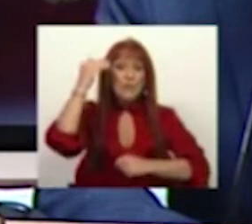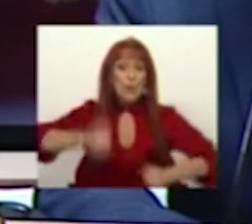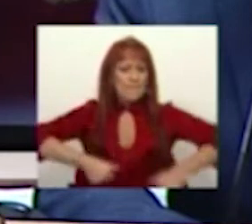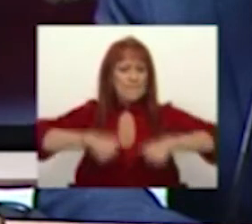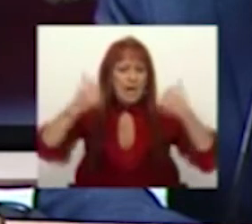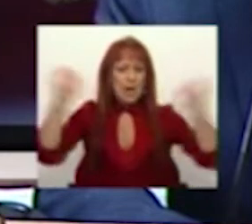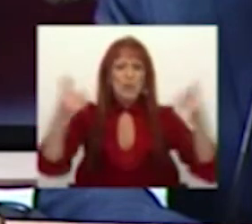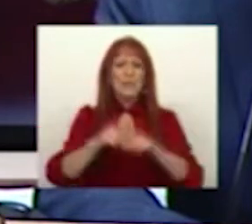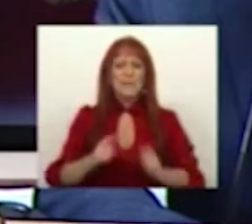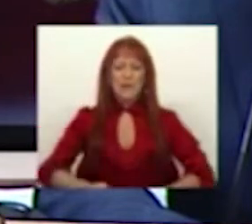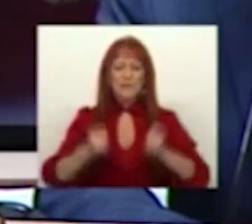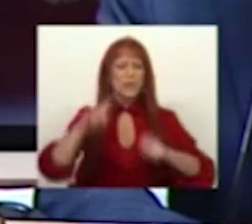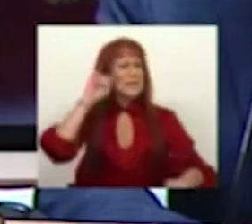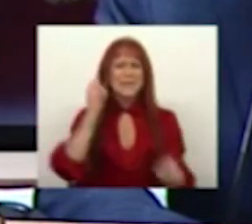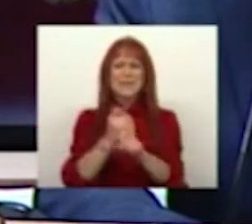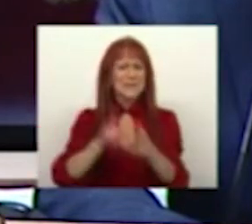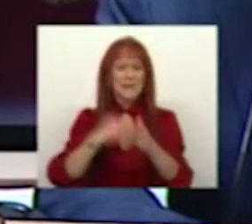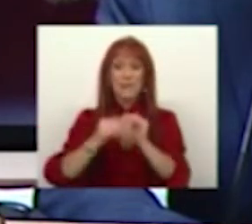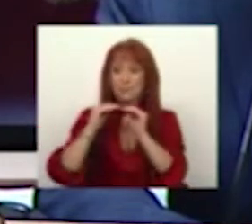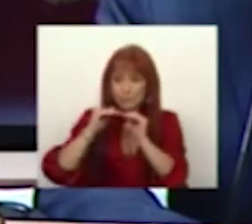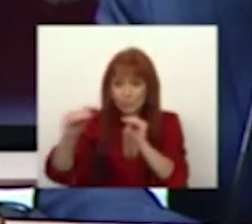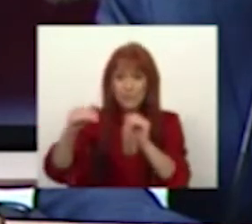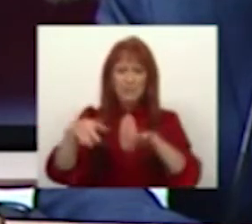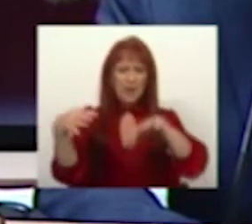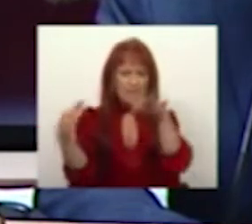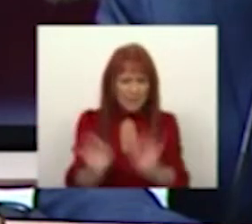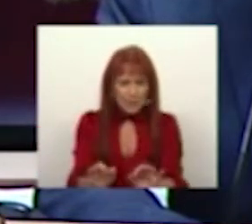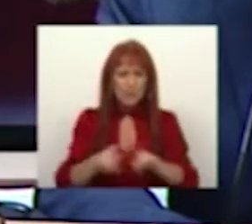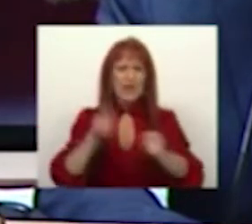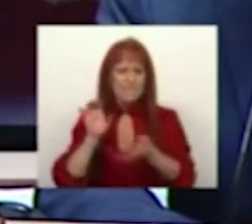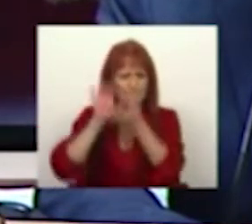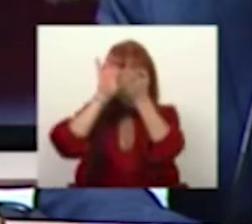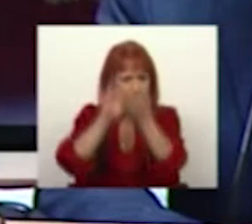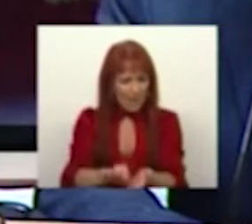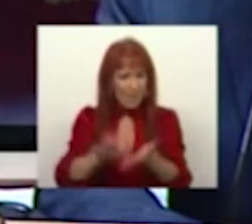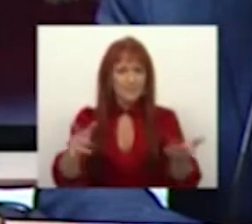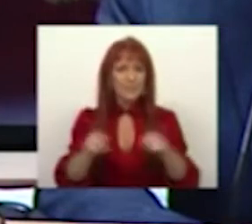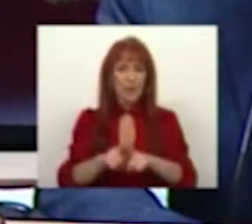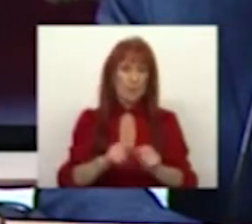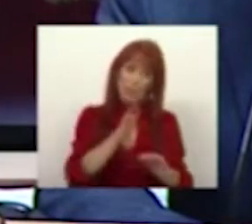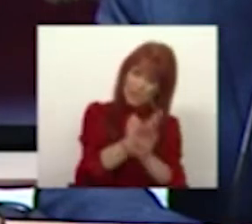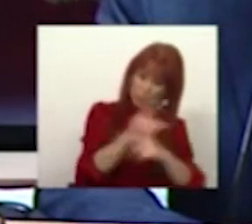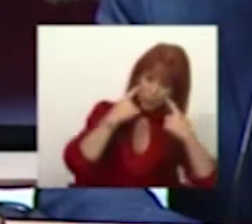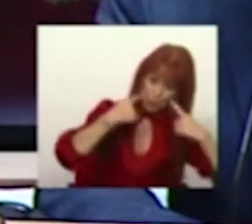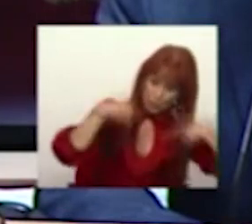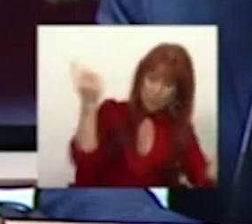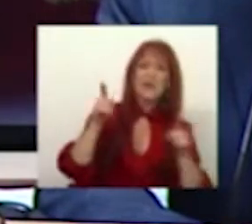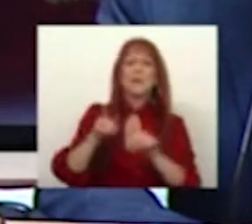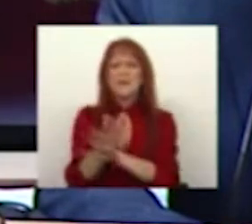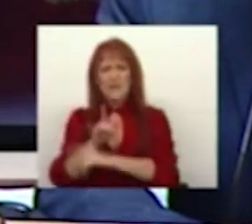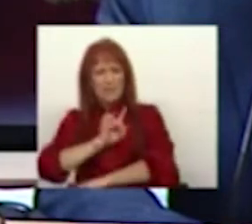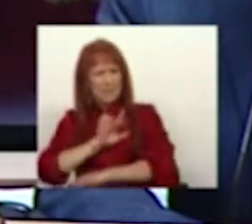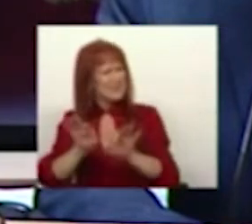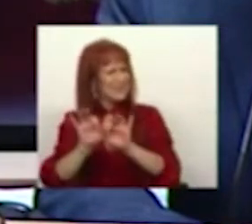melhor. Mas investir requer tempo e estabilidade, preparação e financiamento, quer para o setor público, quer para o